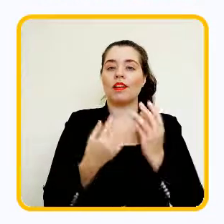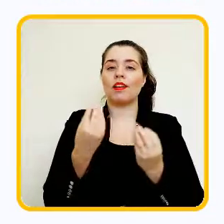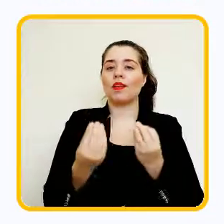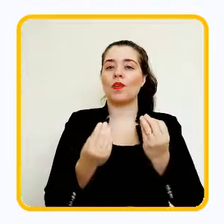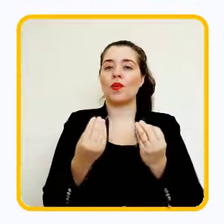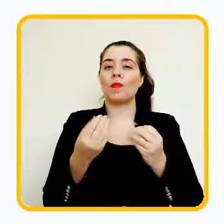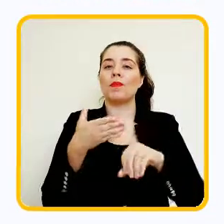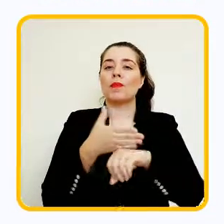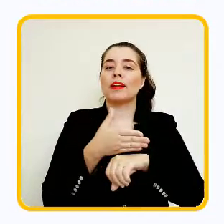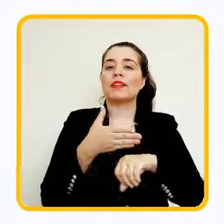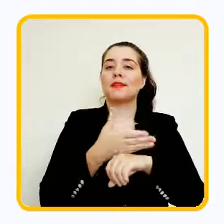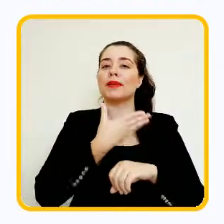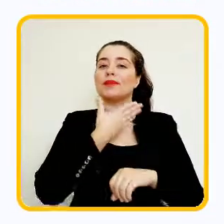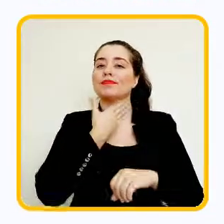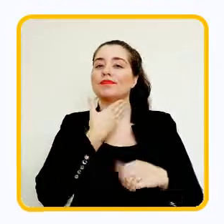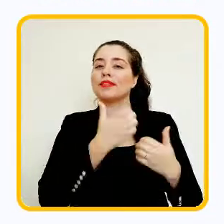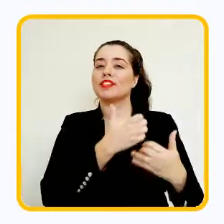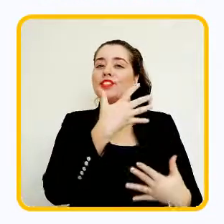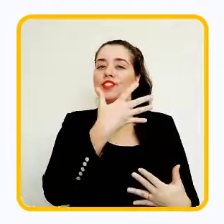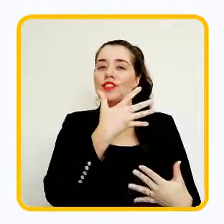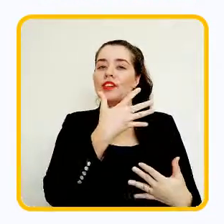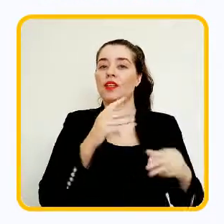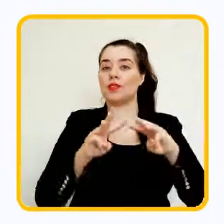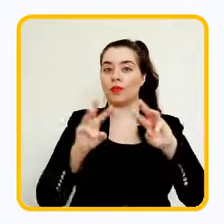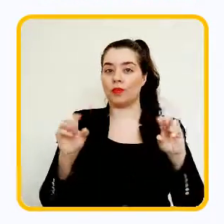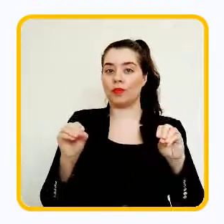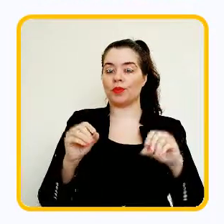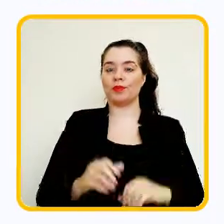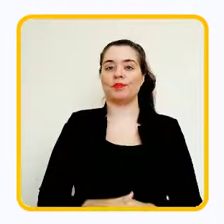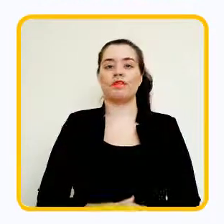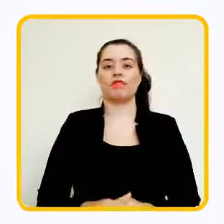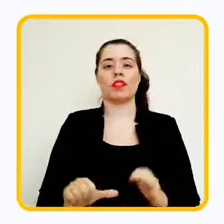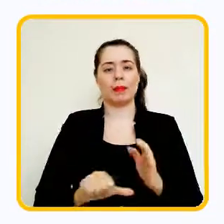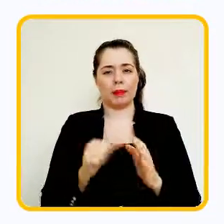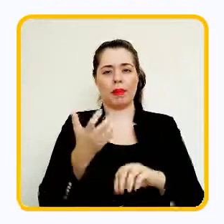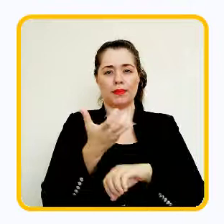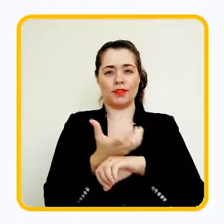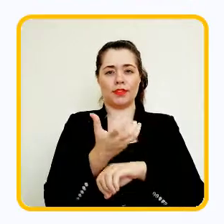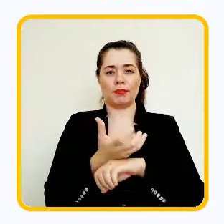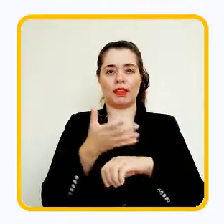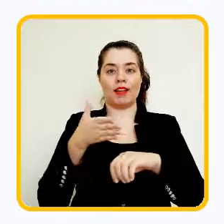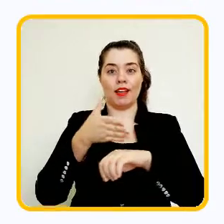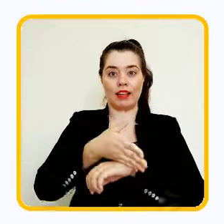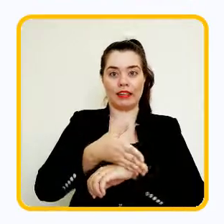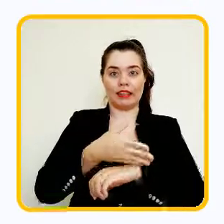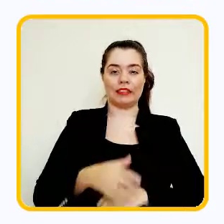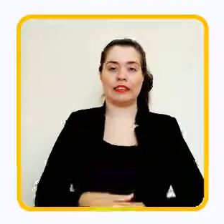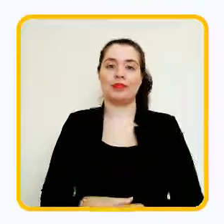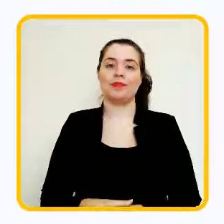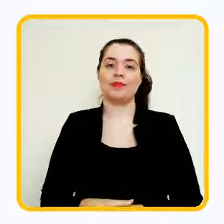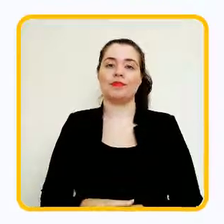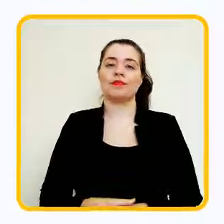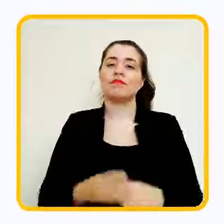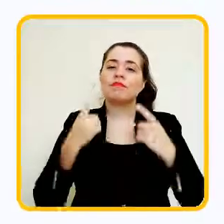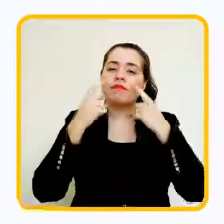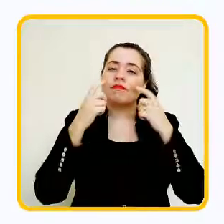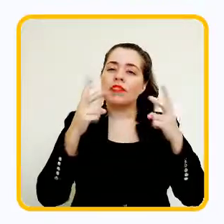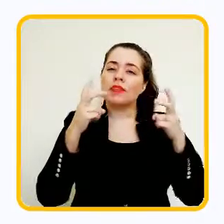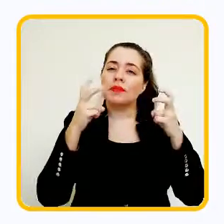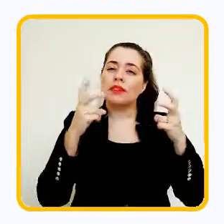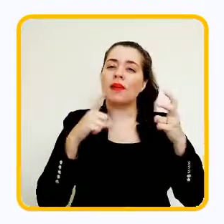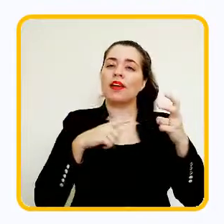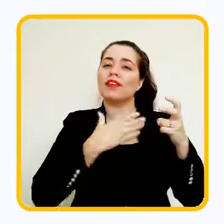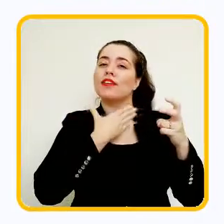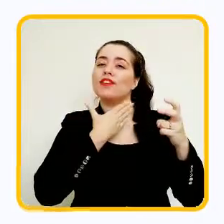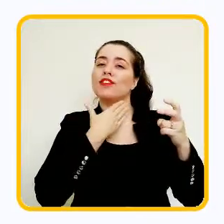Agora eu vou te mostrar como participar de um chat no Moodle. Primeiro, entre no espaço da disciplina. Você vai reconhecer